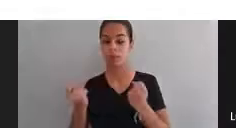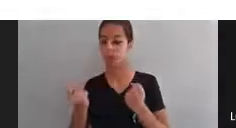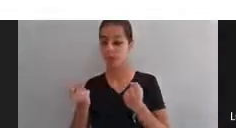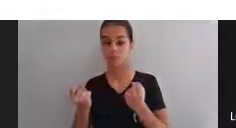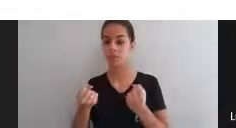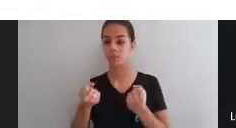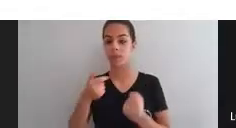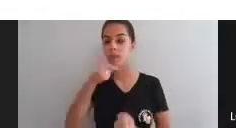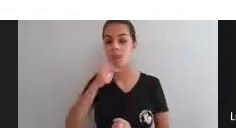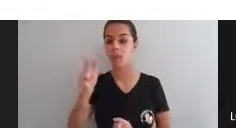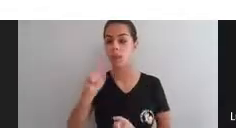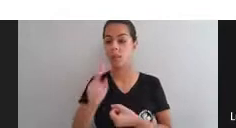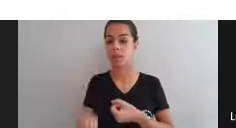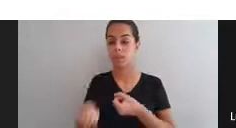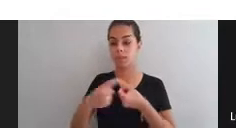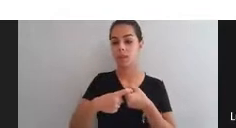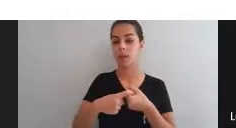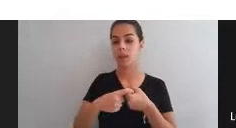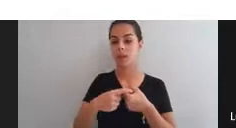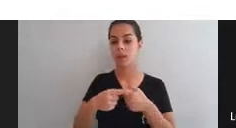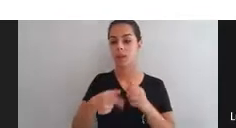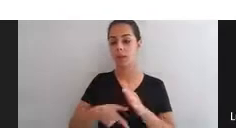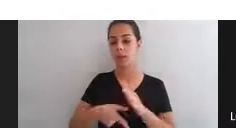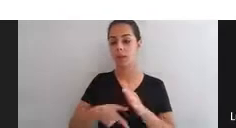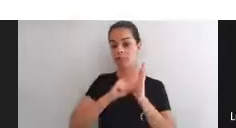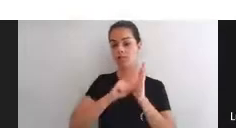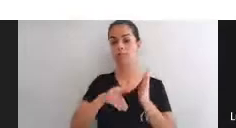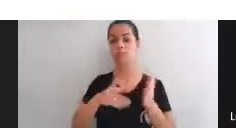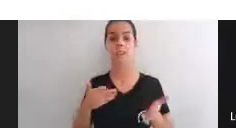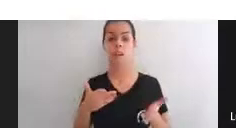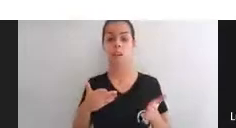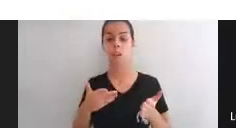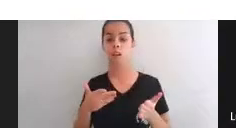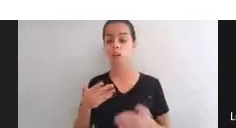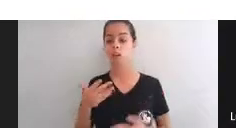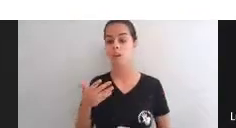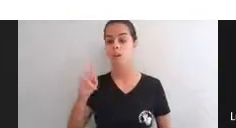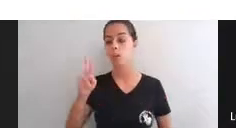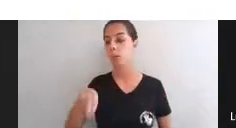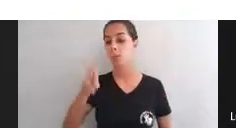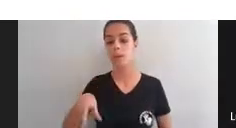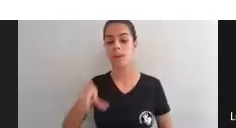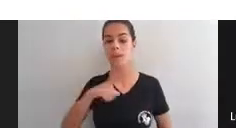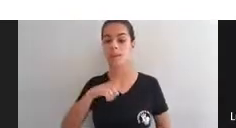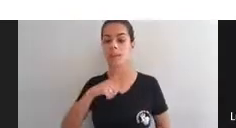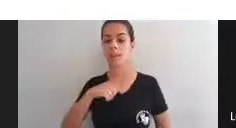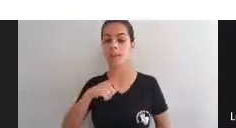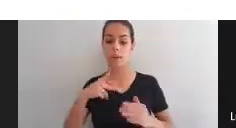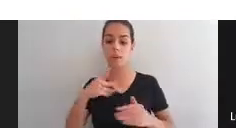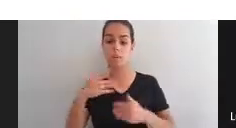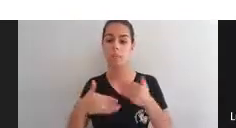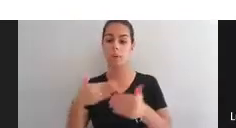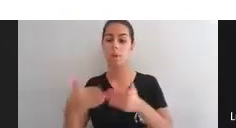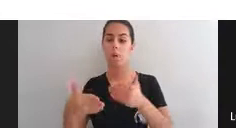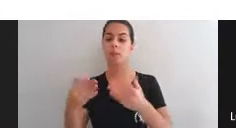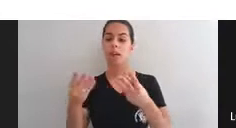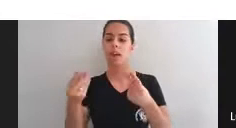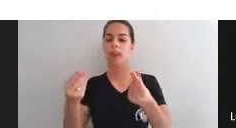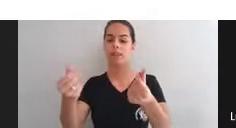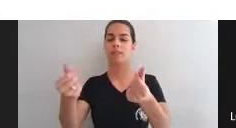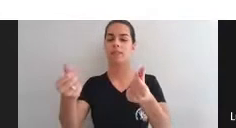consegue voltar a esse processo, a gente nunca vai ter um processo com uma